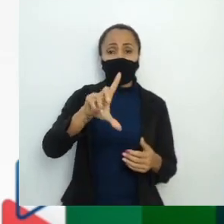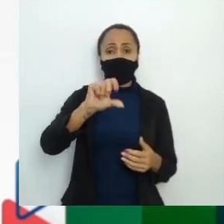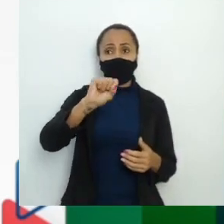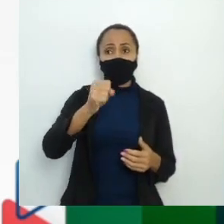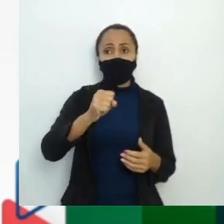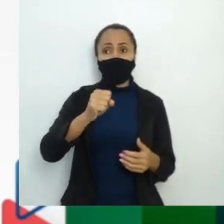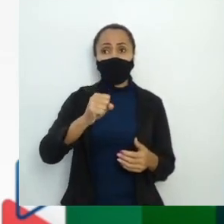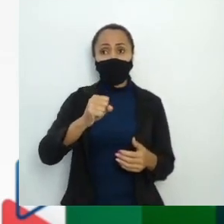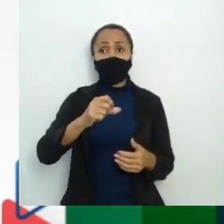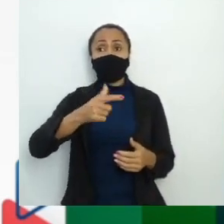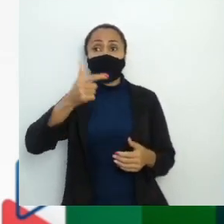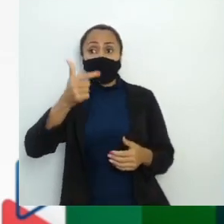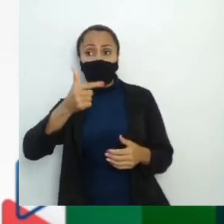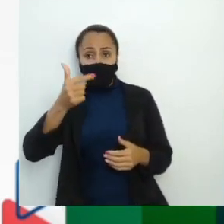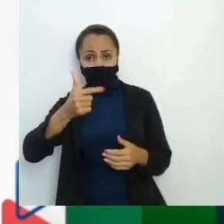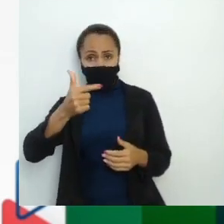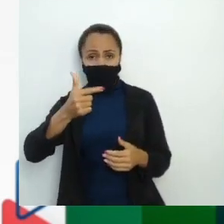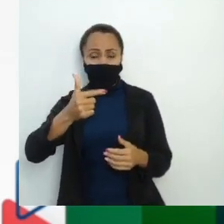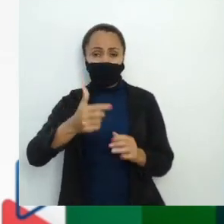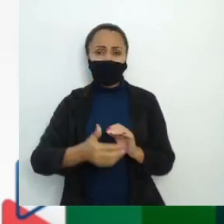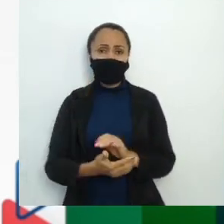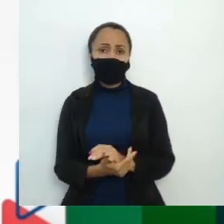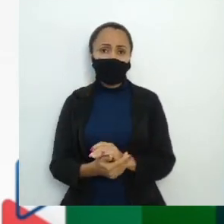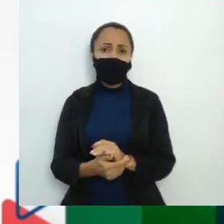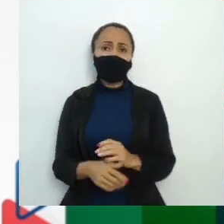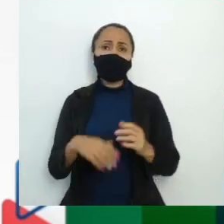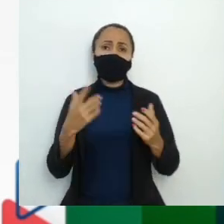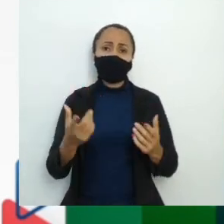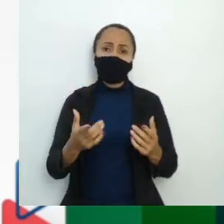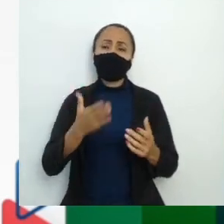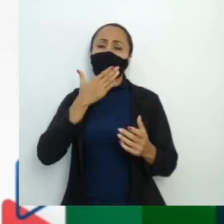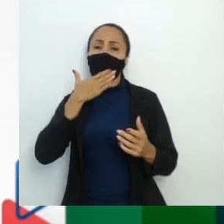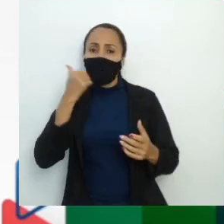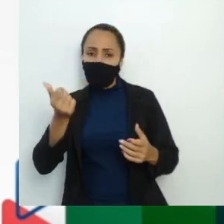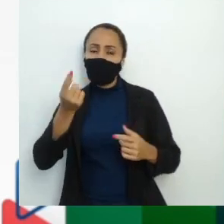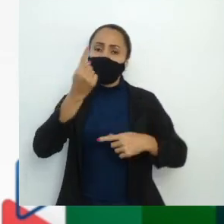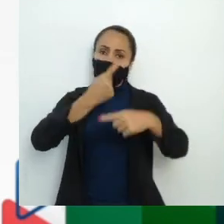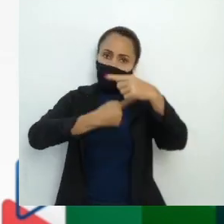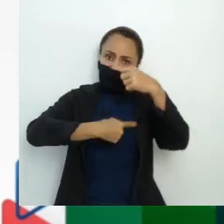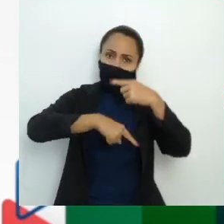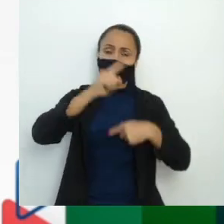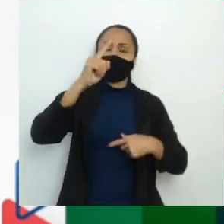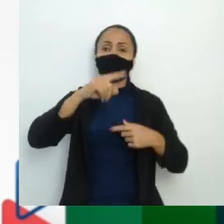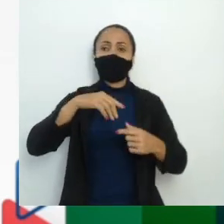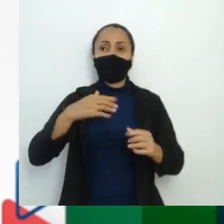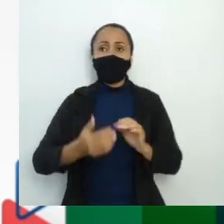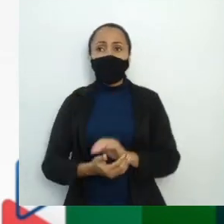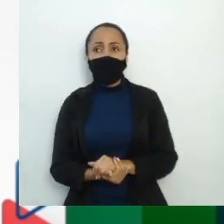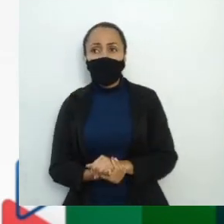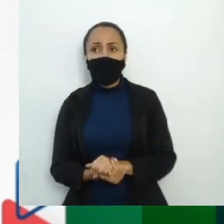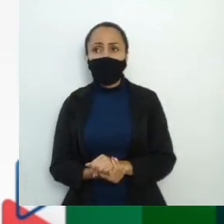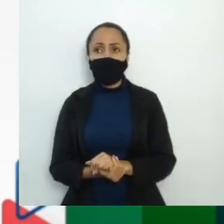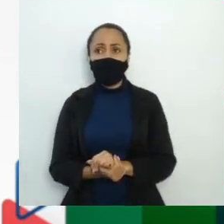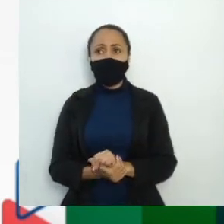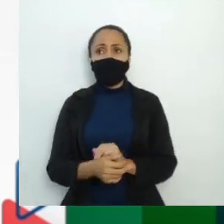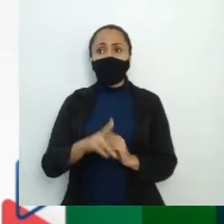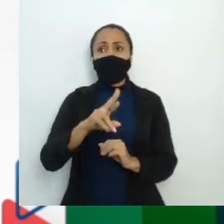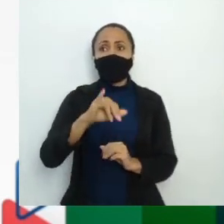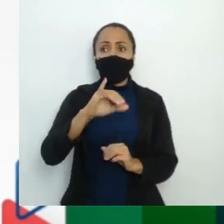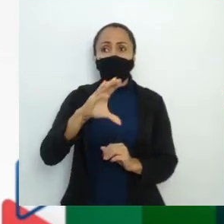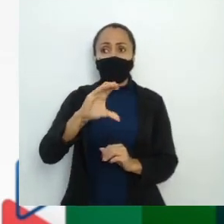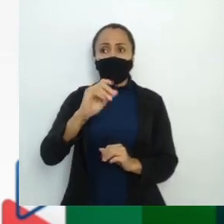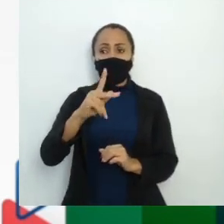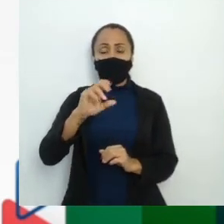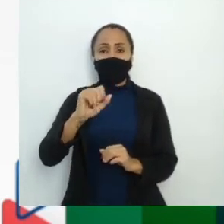parlamento vai chamar o Carlos II para tentar restaurar a dinastia dos Stuarts. E aí o Richard, né, vai ser colocado